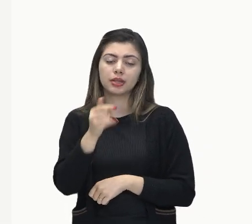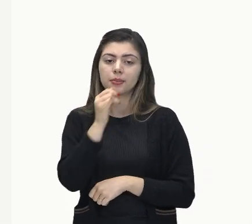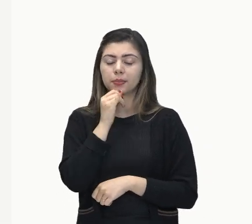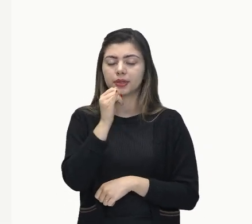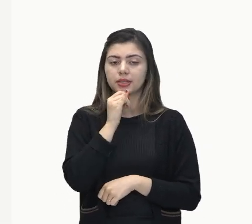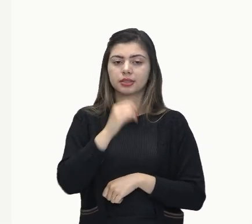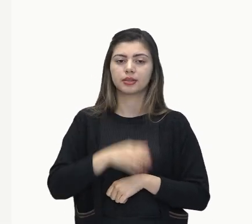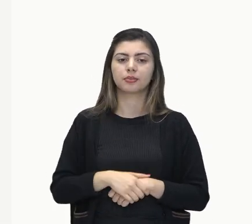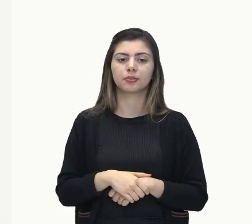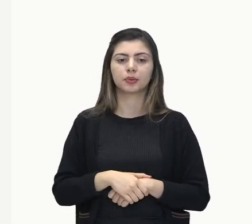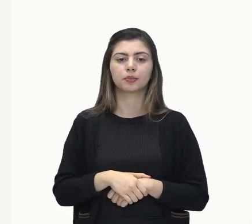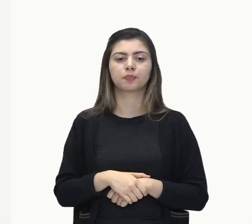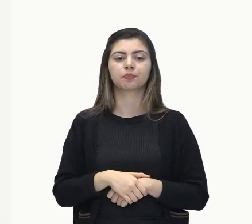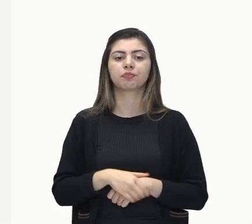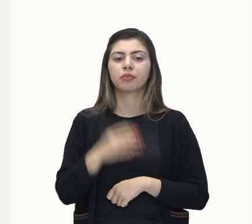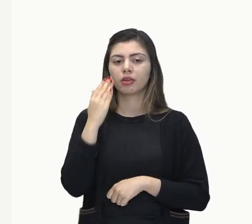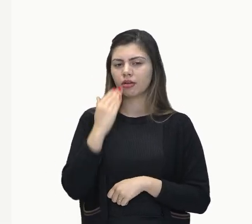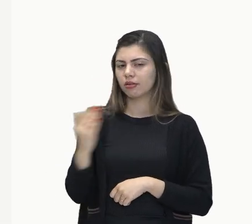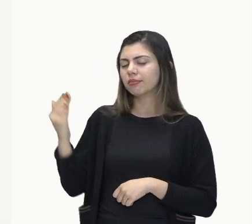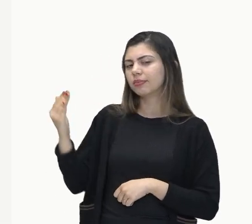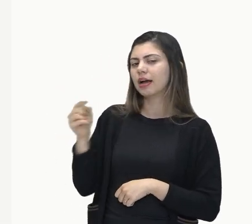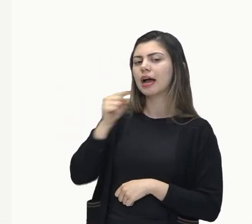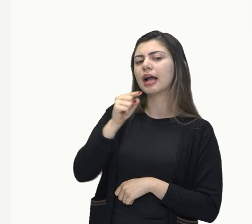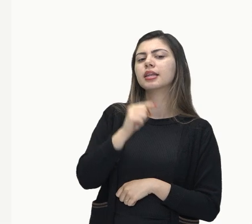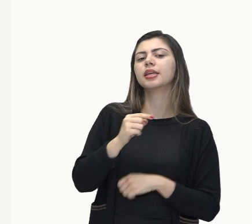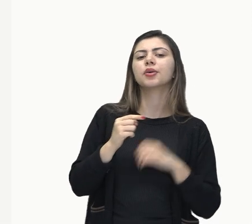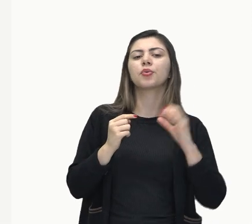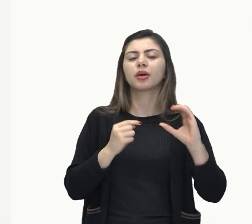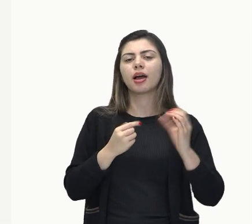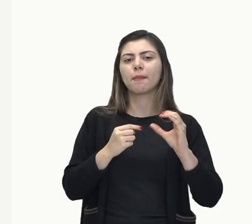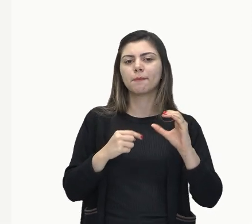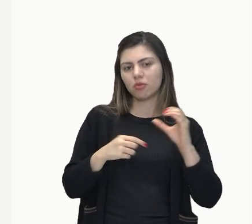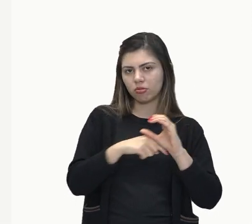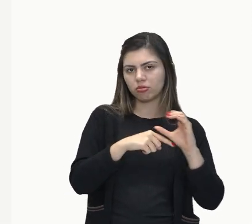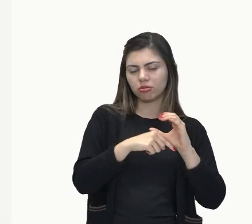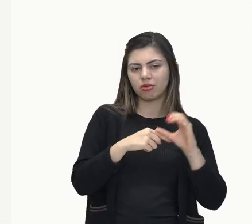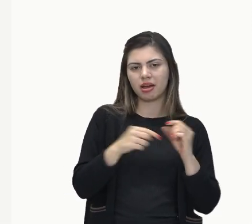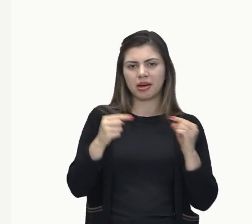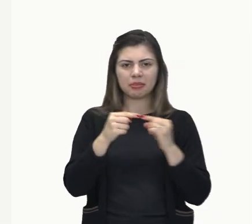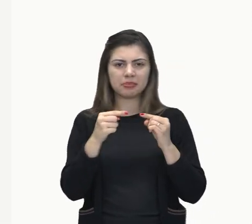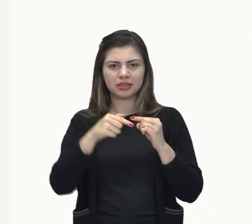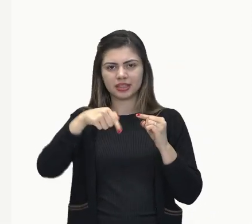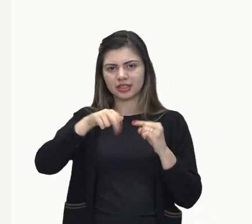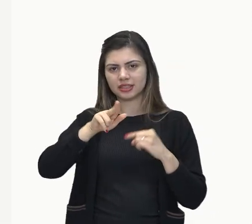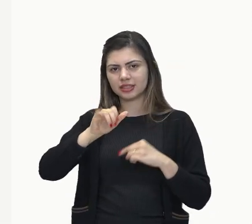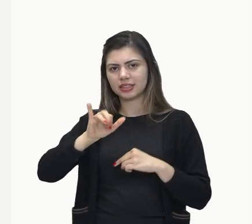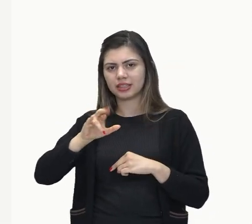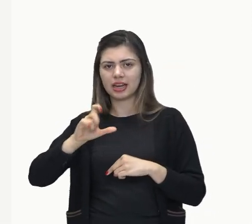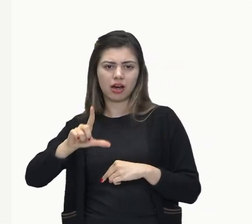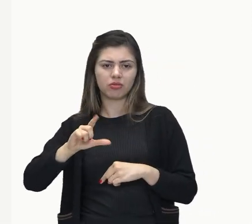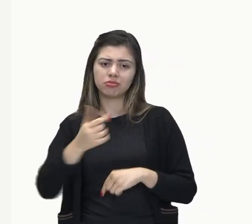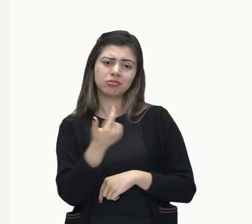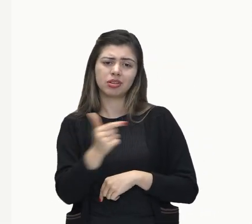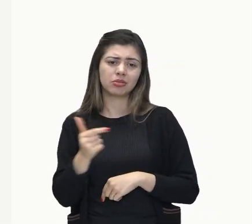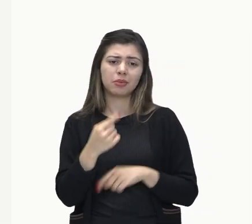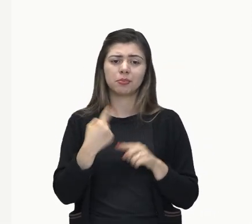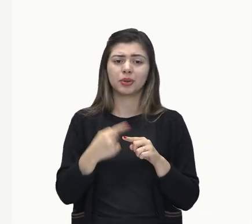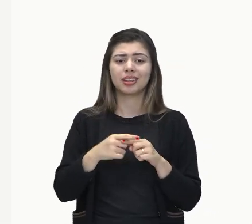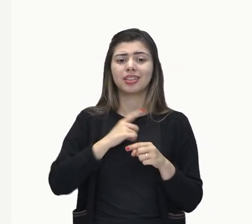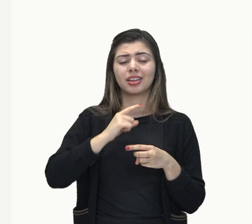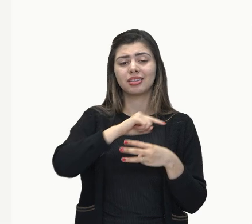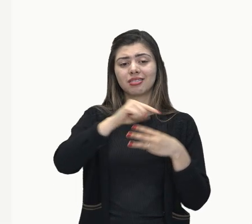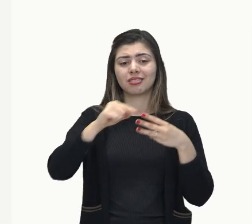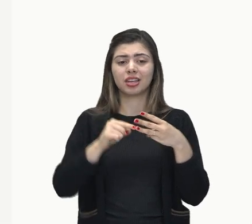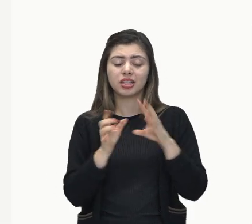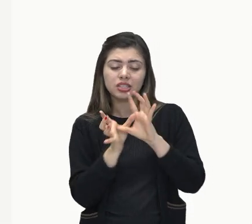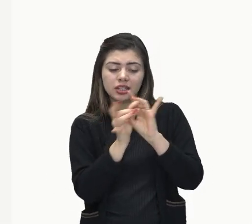exemplo, esse carbono aqui, ele não pode ser classificado como um carbono quiral. Por quê? Porque ele tem 3 ligantes iguais.